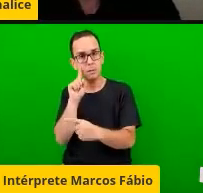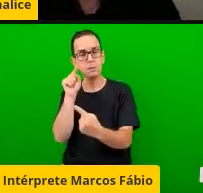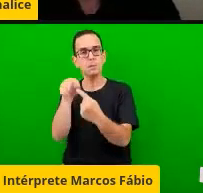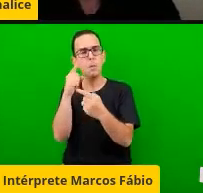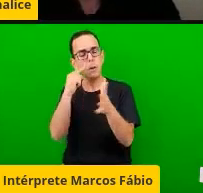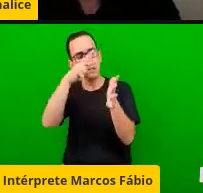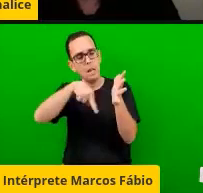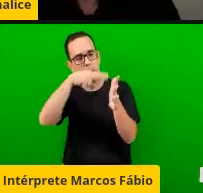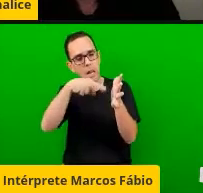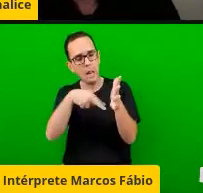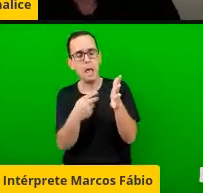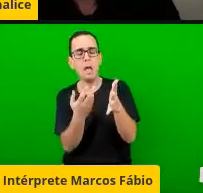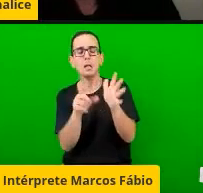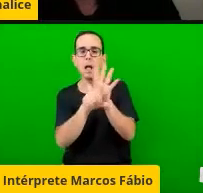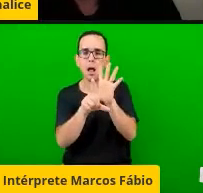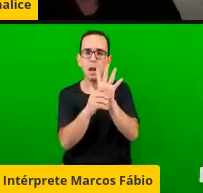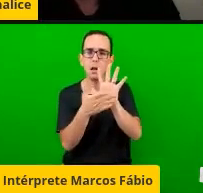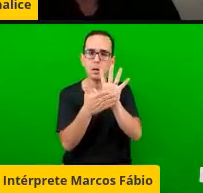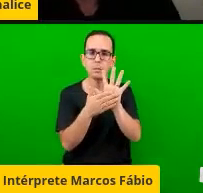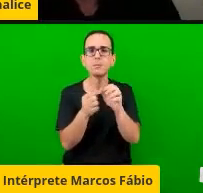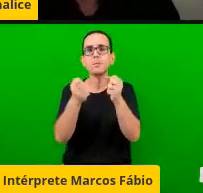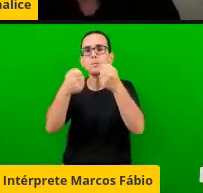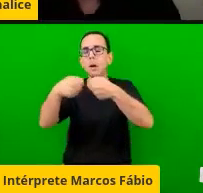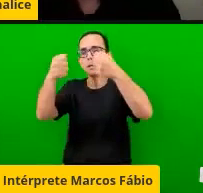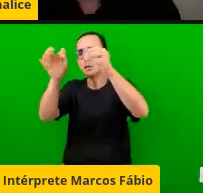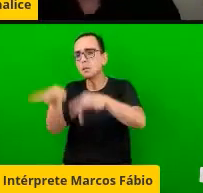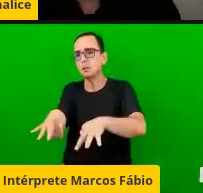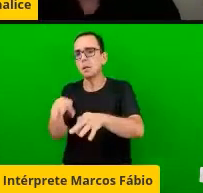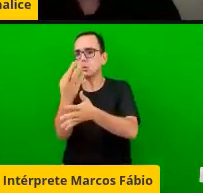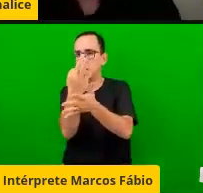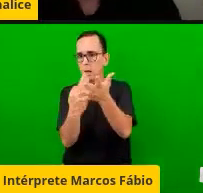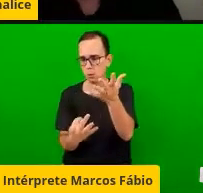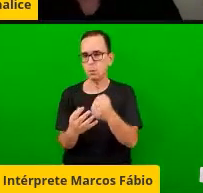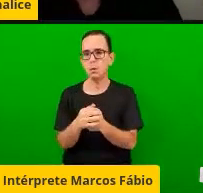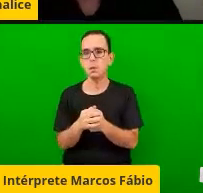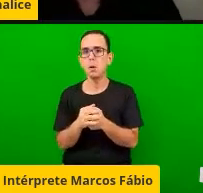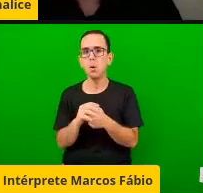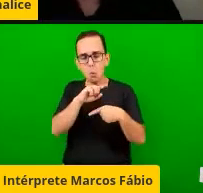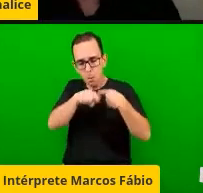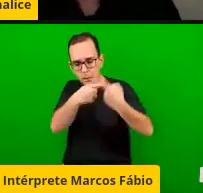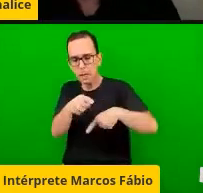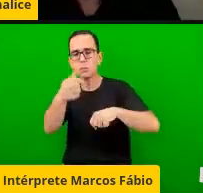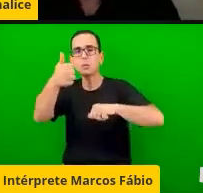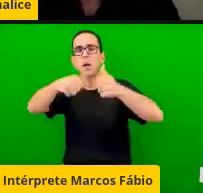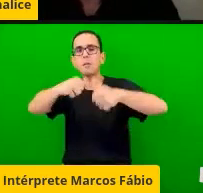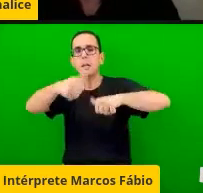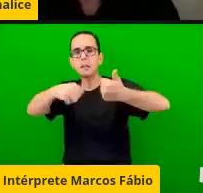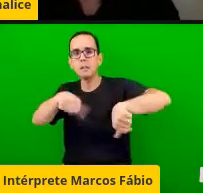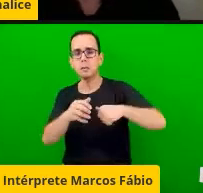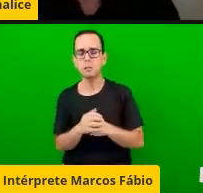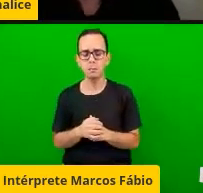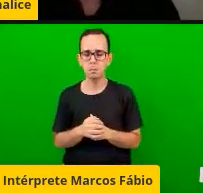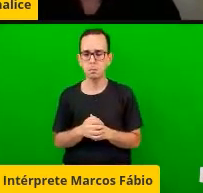base que vocês vão observar. E a gente encerra o texto, como no próximo slide, com o processo de avaliação. Então, se a